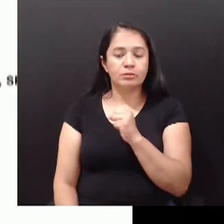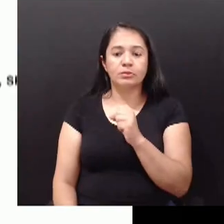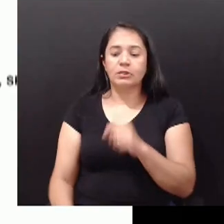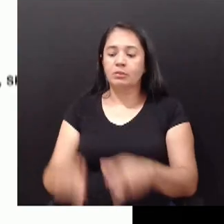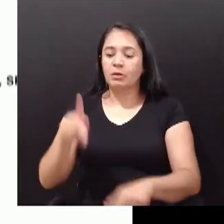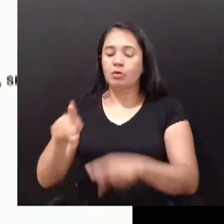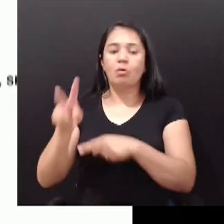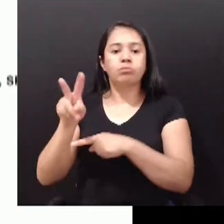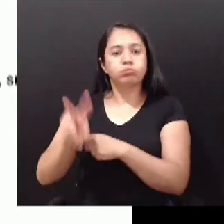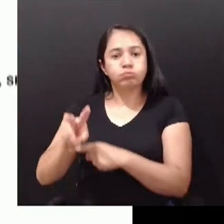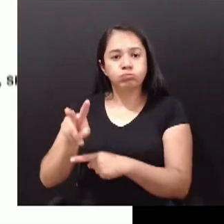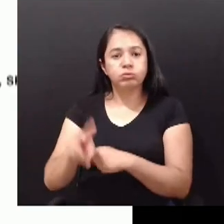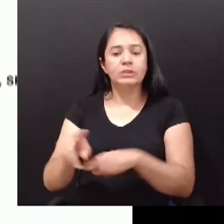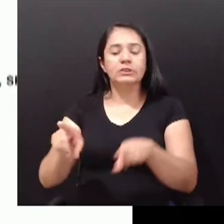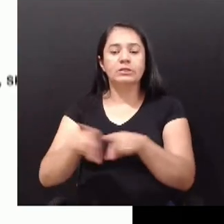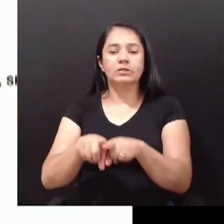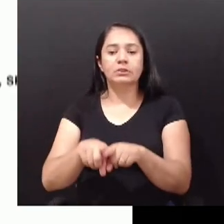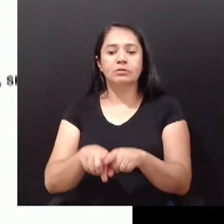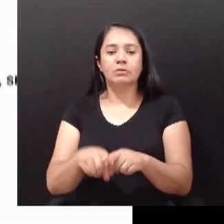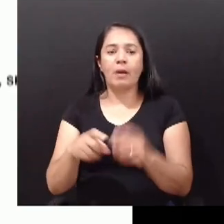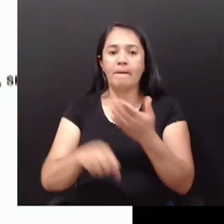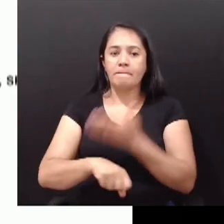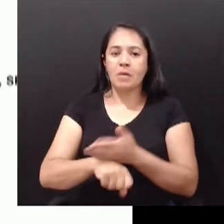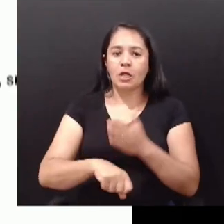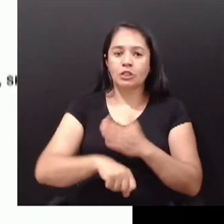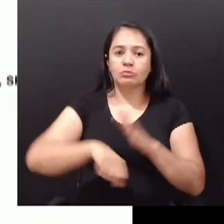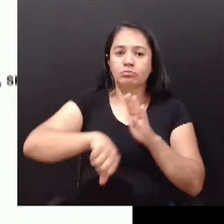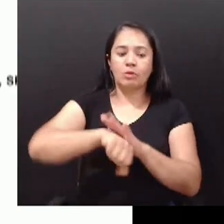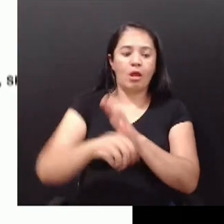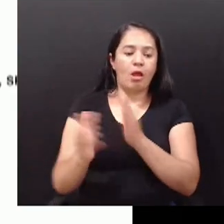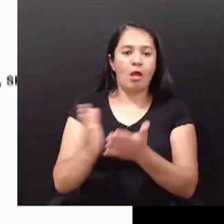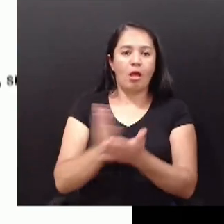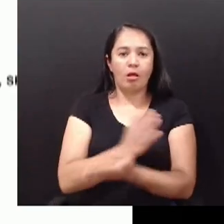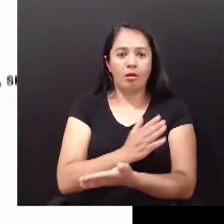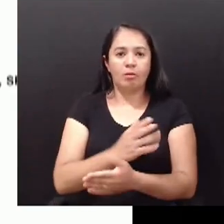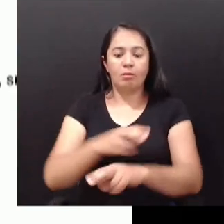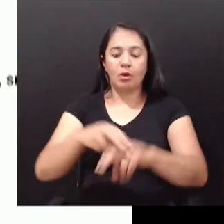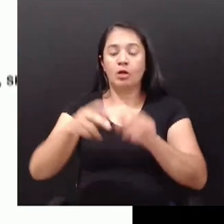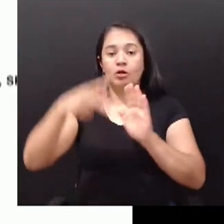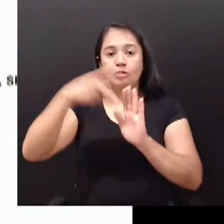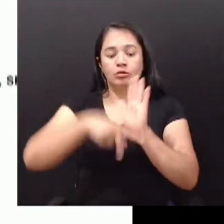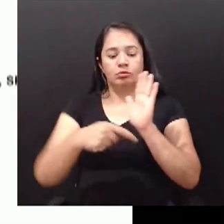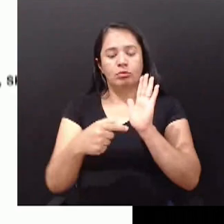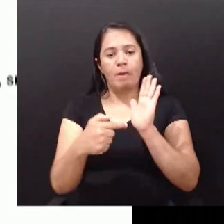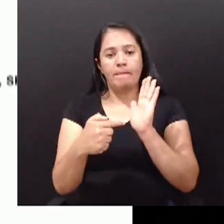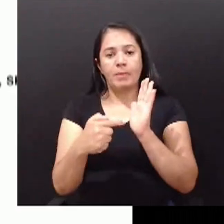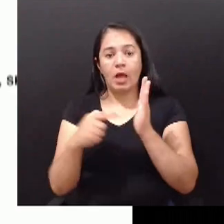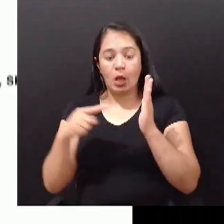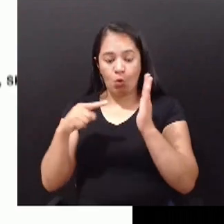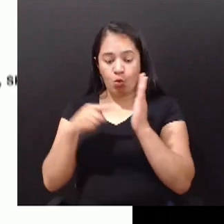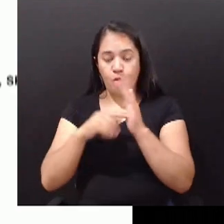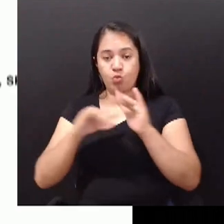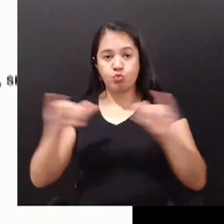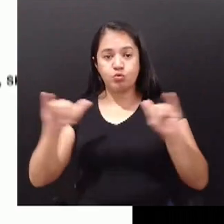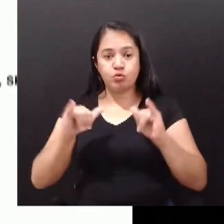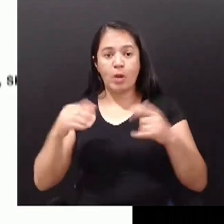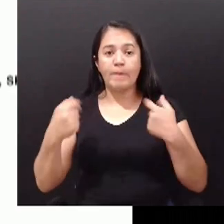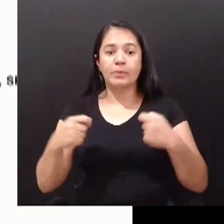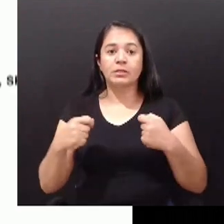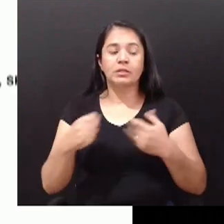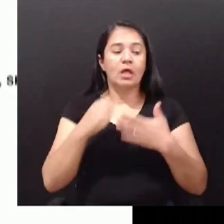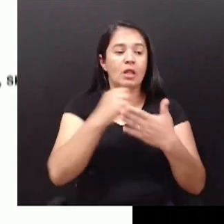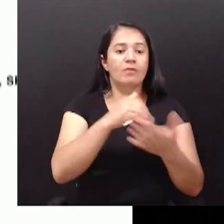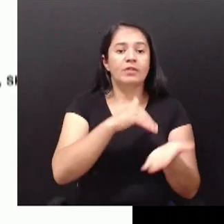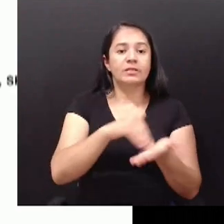e coibir aí práticas criminosas. Pelo projeto, as notificações devem ser encaminhadas à Secretaria Municipal